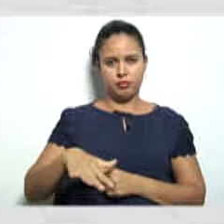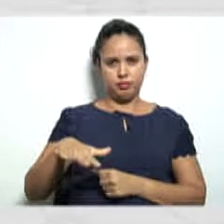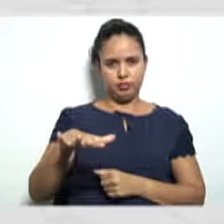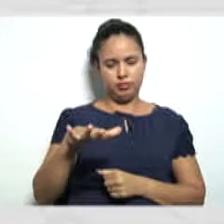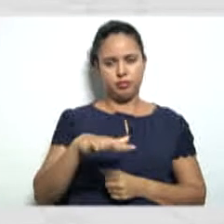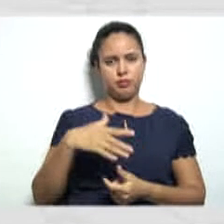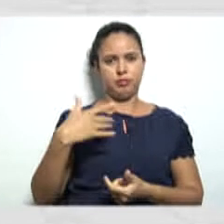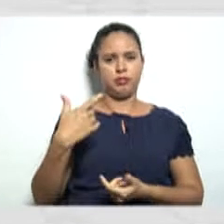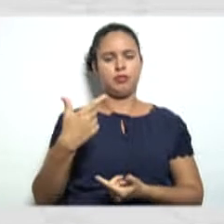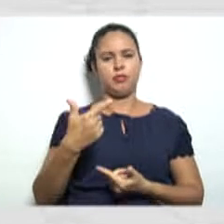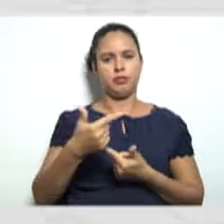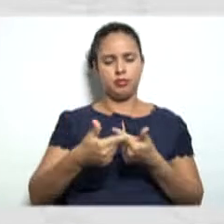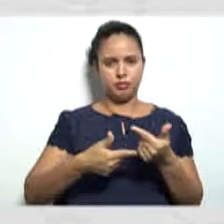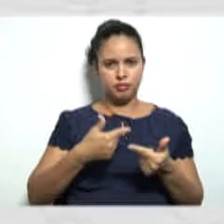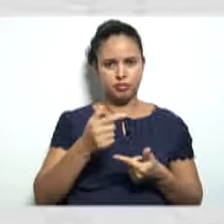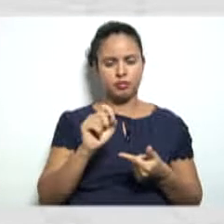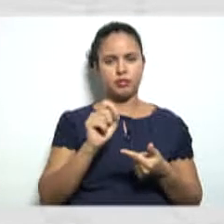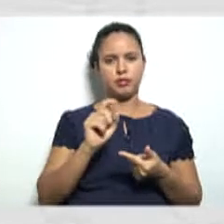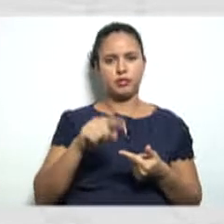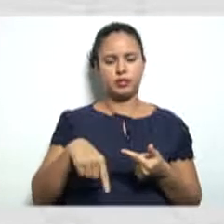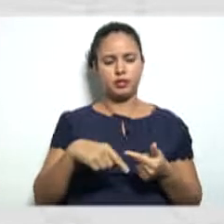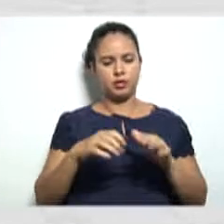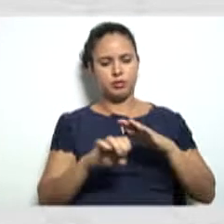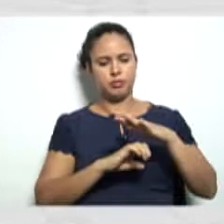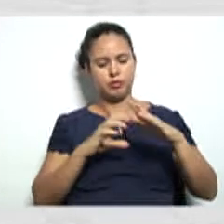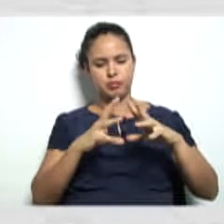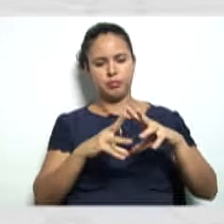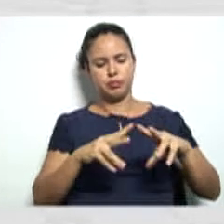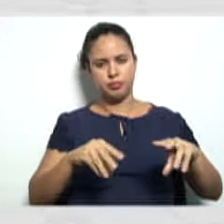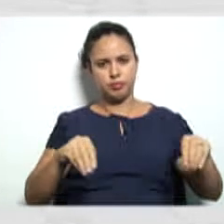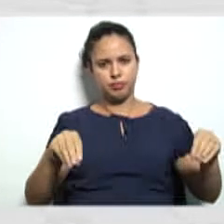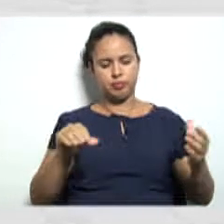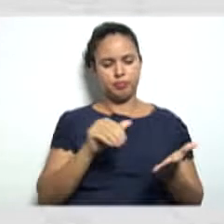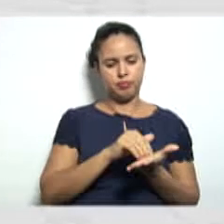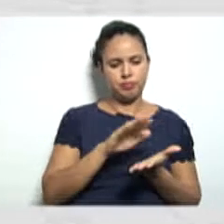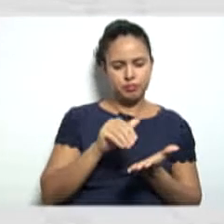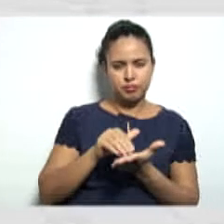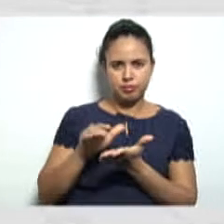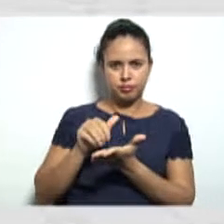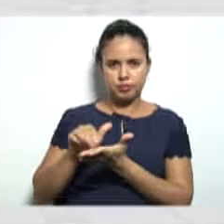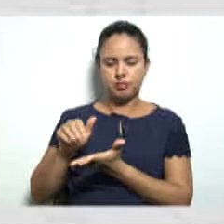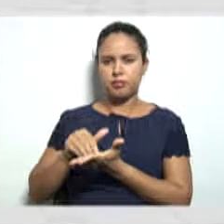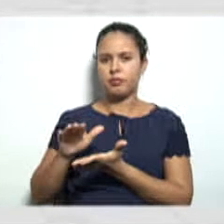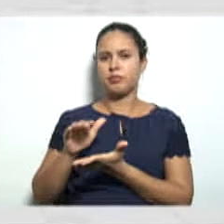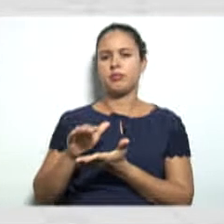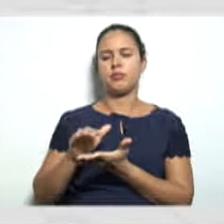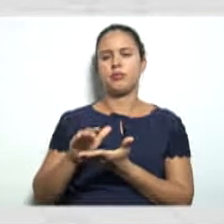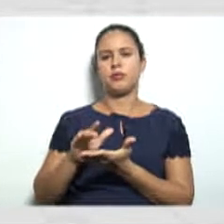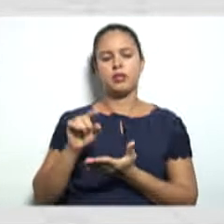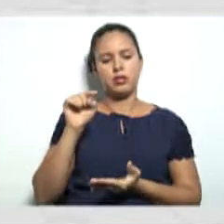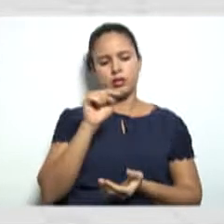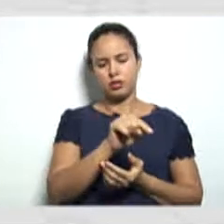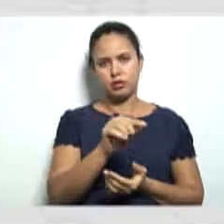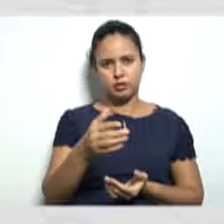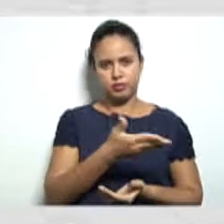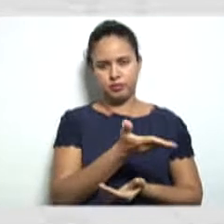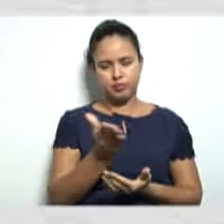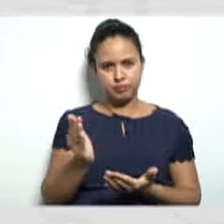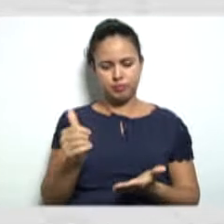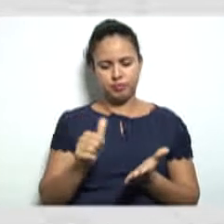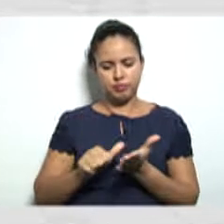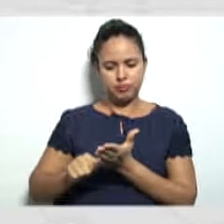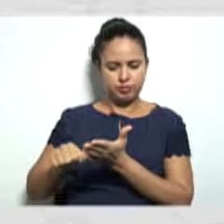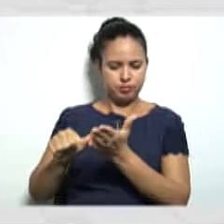de produção, em caso de falência da empresa, que leva à demissão em massa e os empregados se juntam e cria cooperativa para manter-se